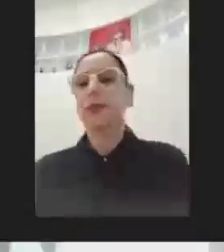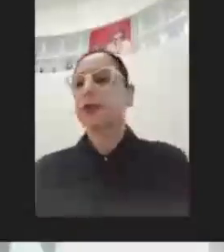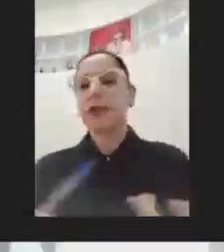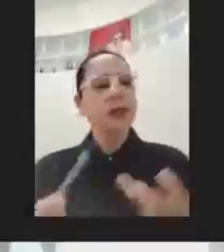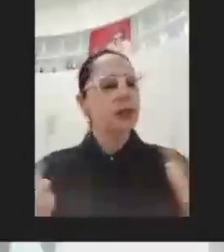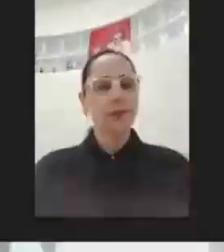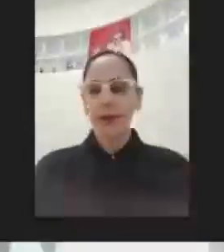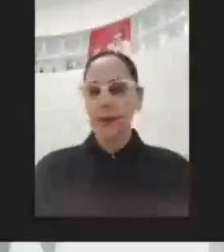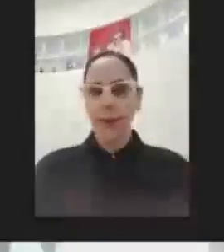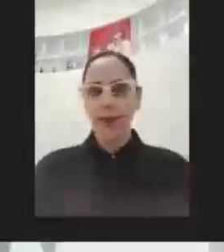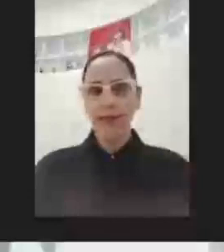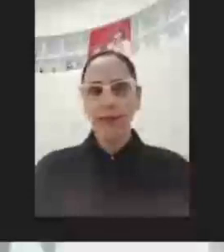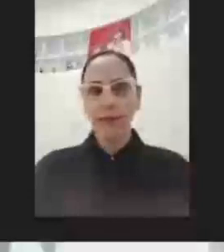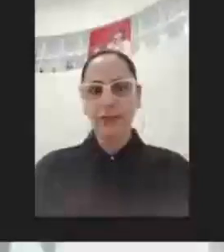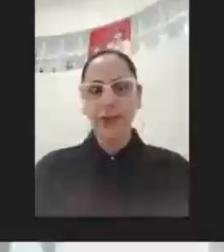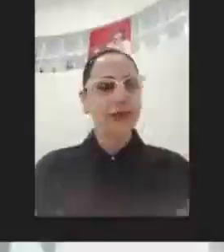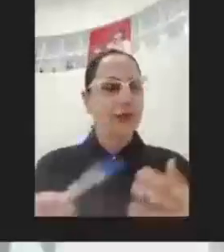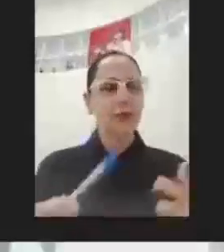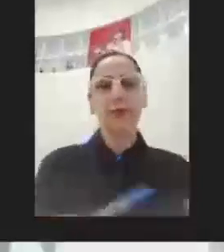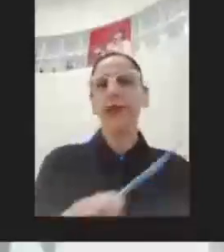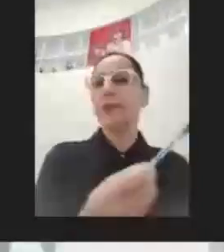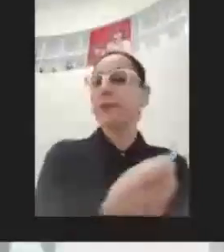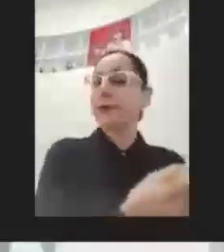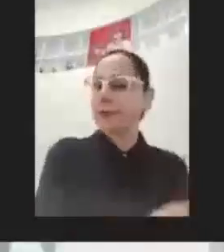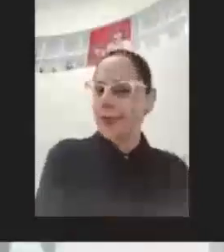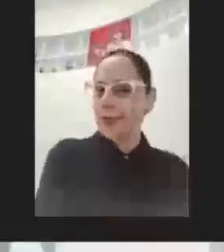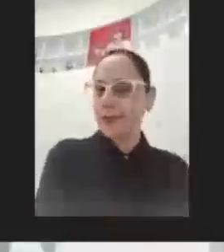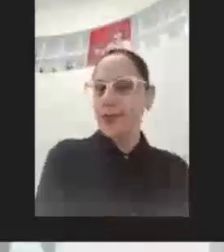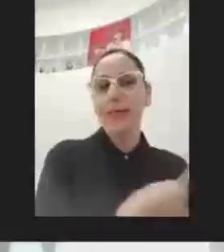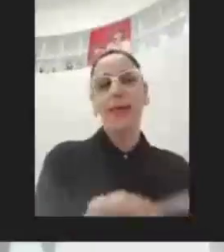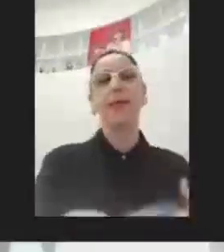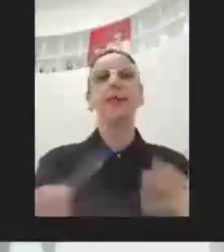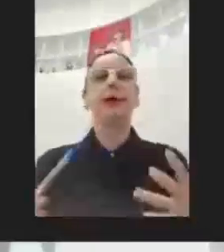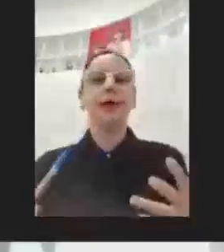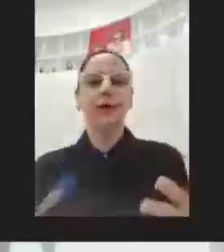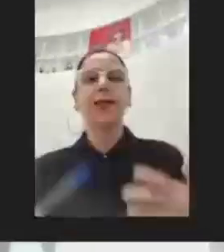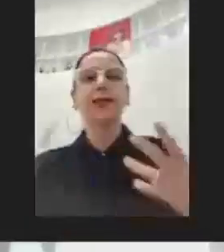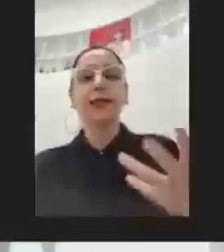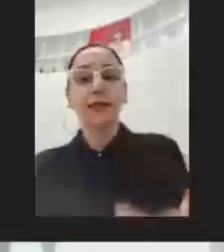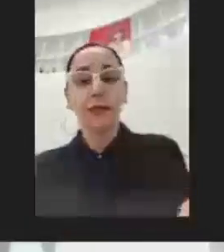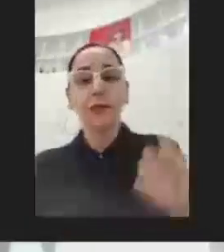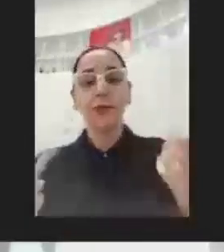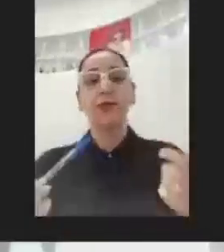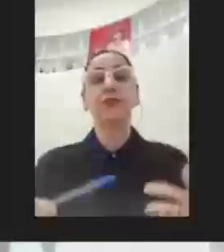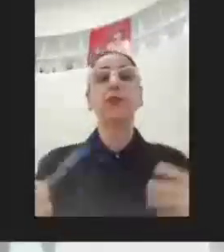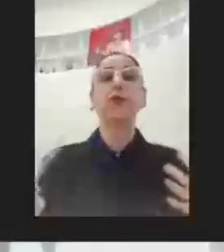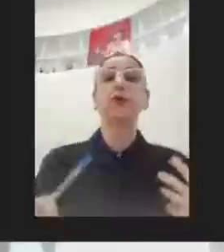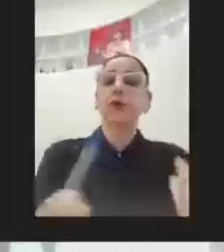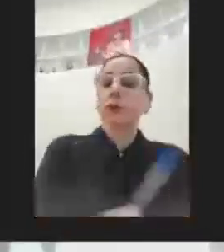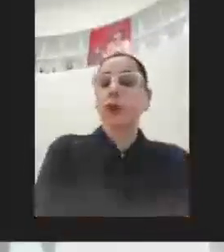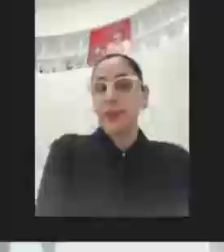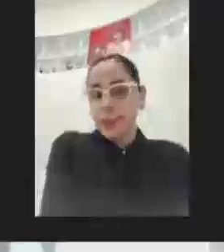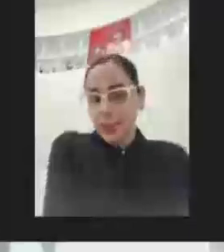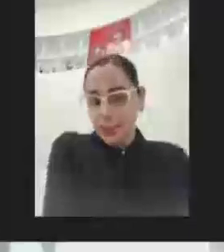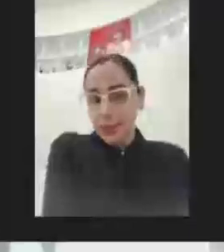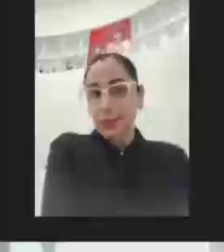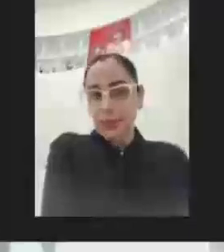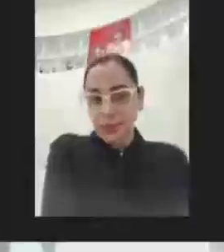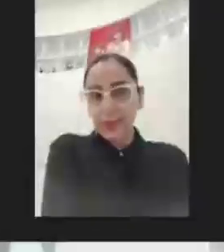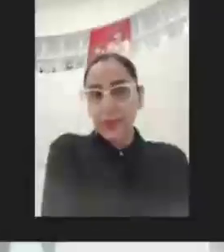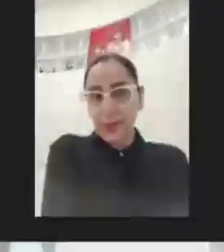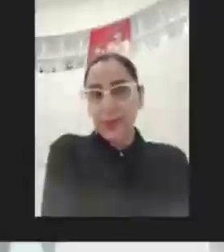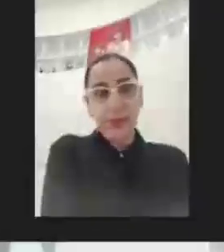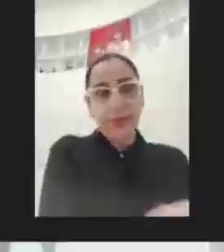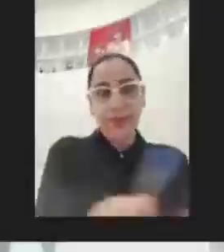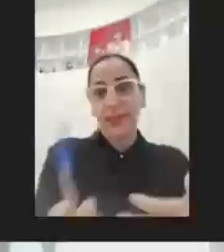Como? Um bebezinho que não tem uma pega efetiva, ele não consegue manter, e aí a mamãe, ela tem que ter uma orientação de como